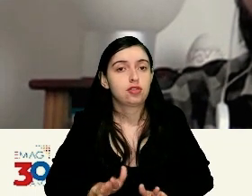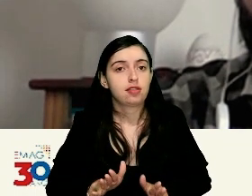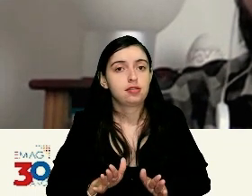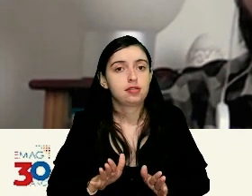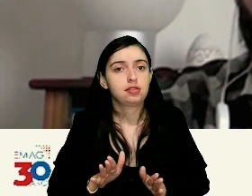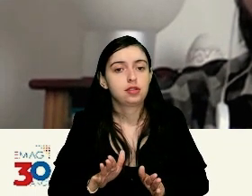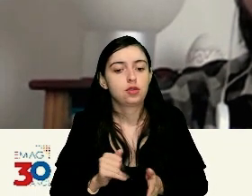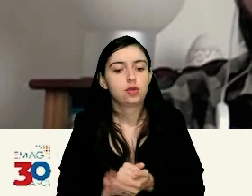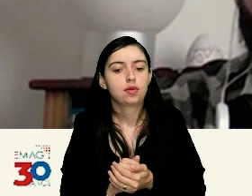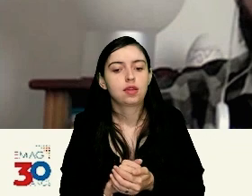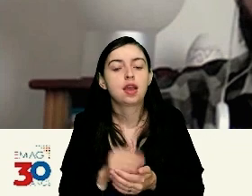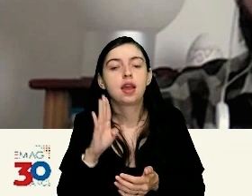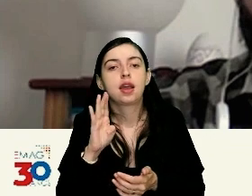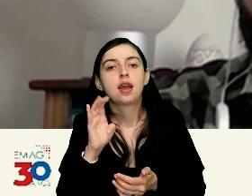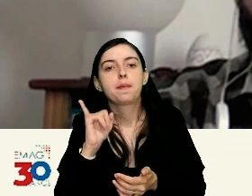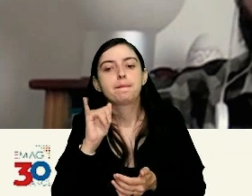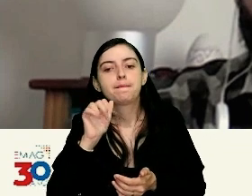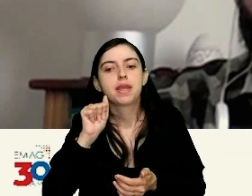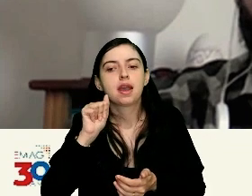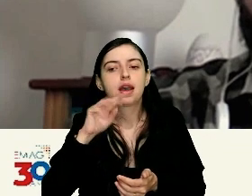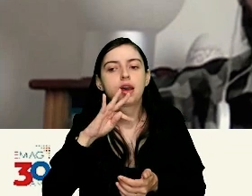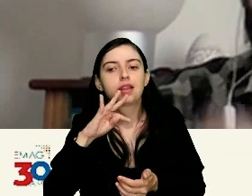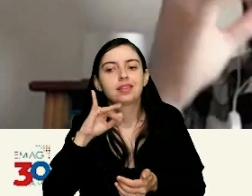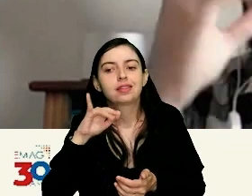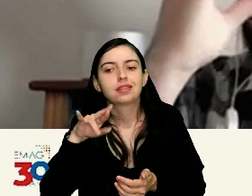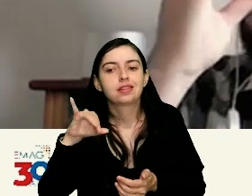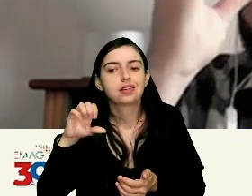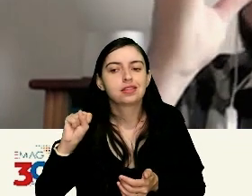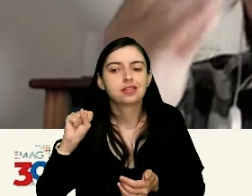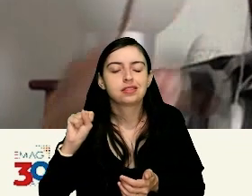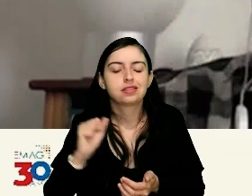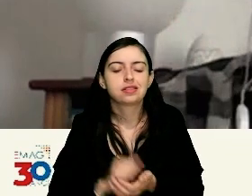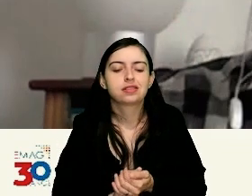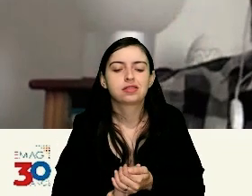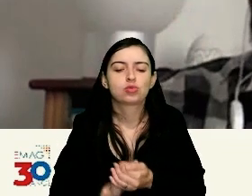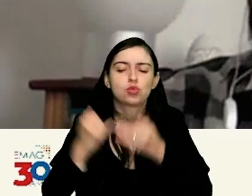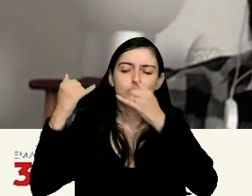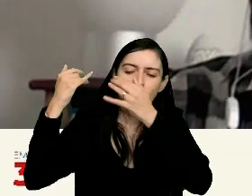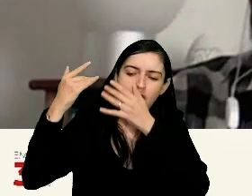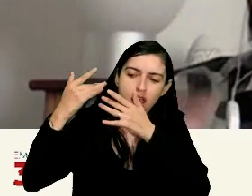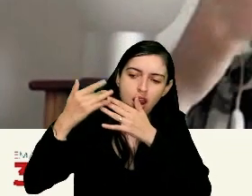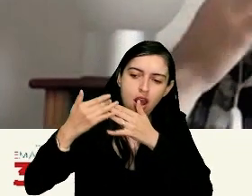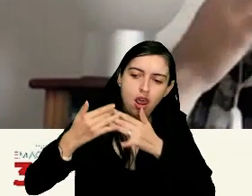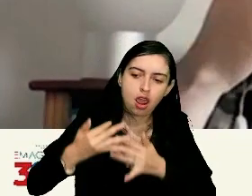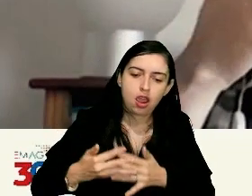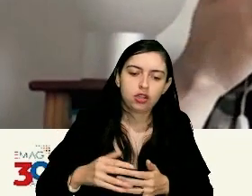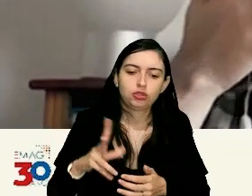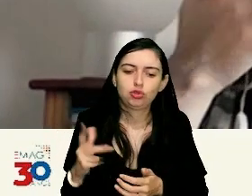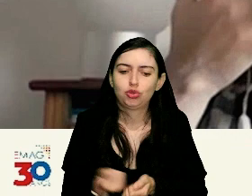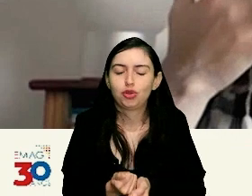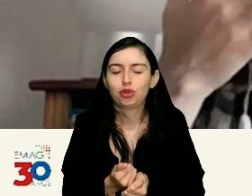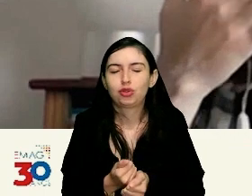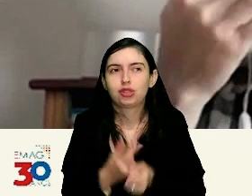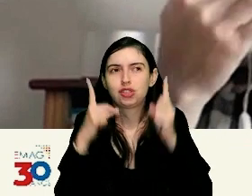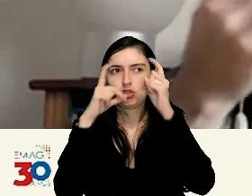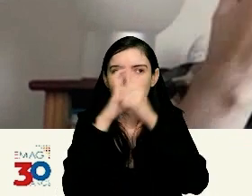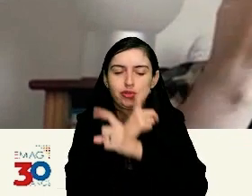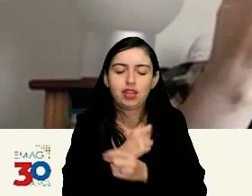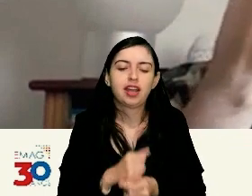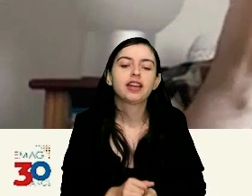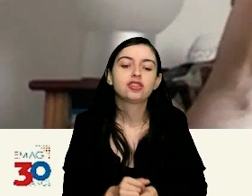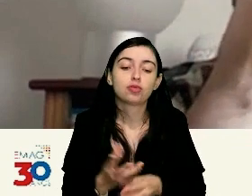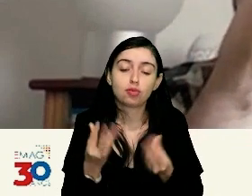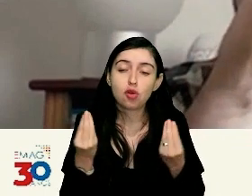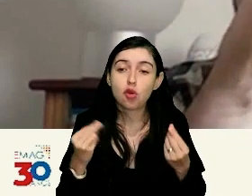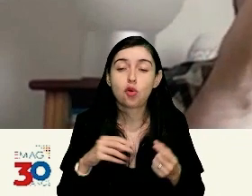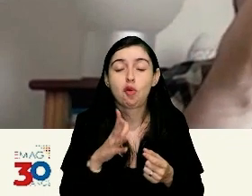Beatriz. Então, assim, se eu fosse discorrer aí de todos os terrenos, assim, é muito tempo, mas em suma,